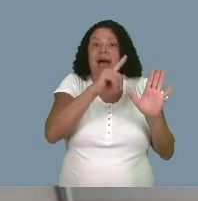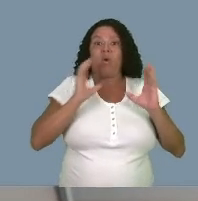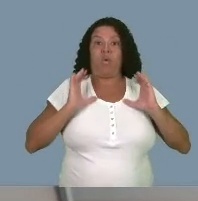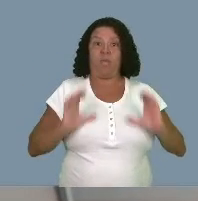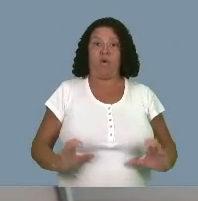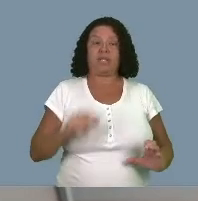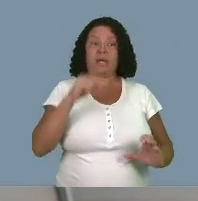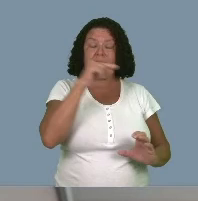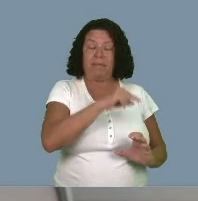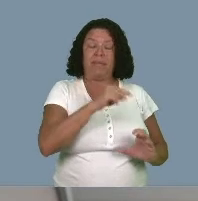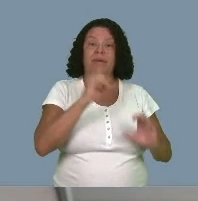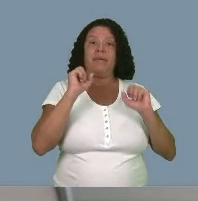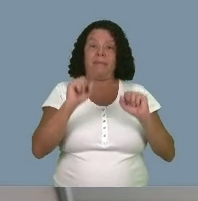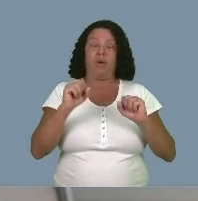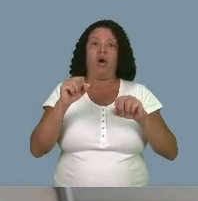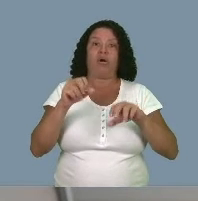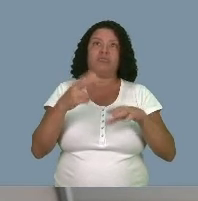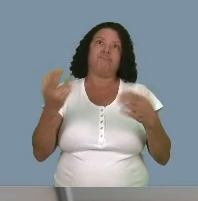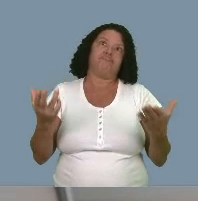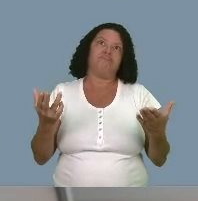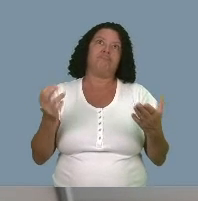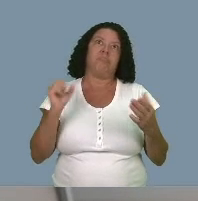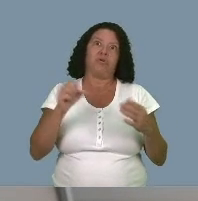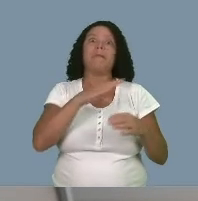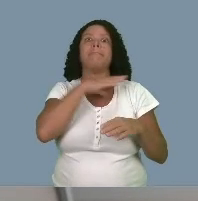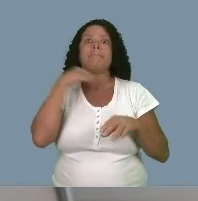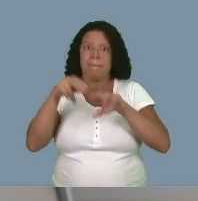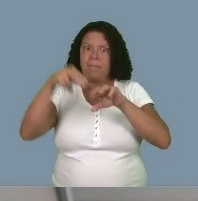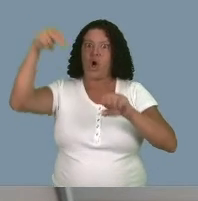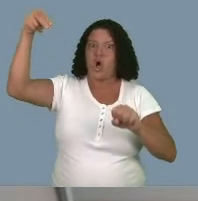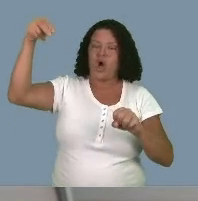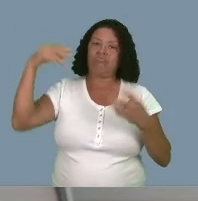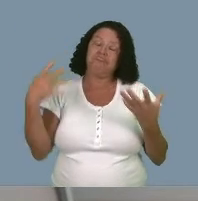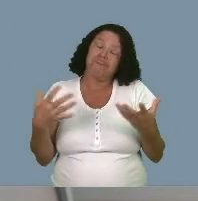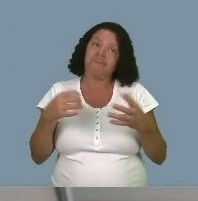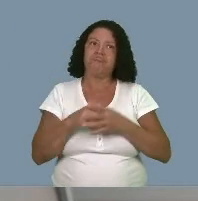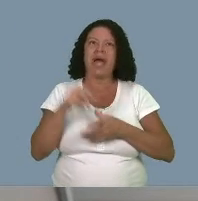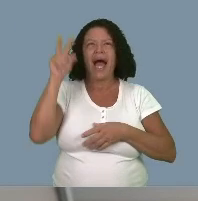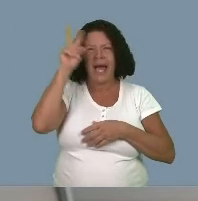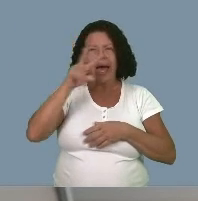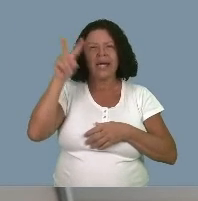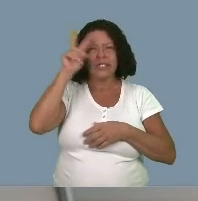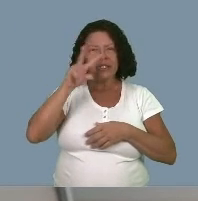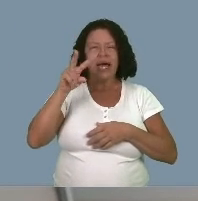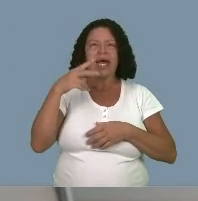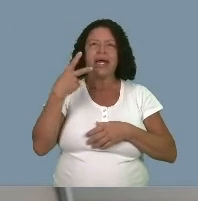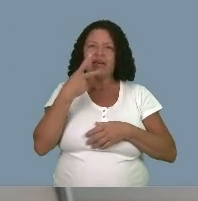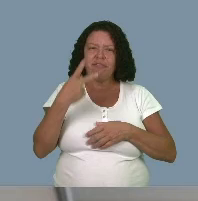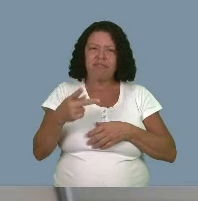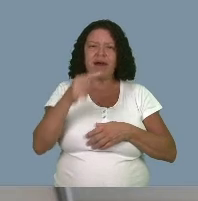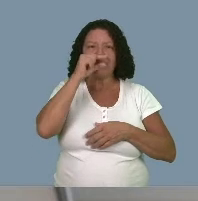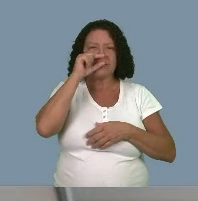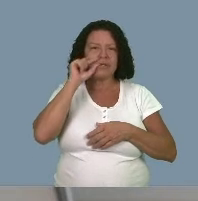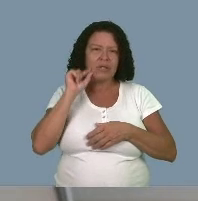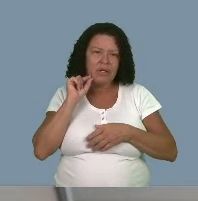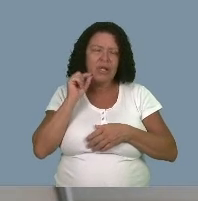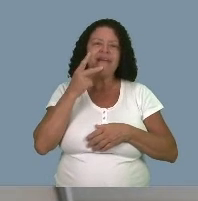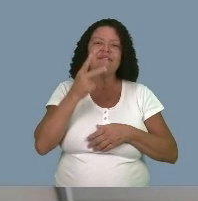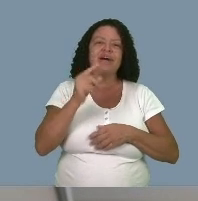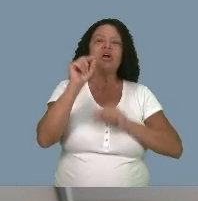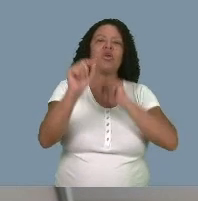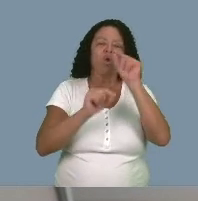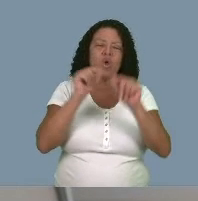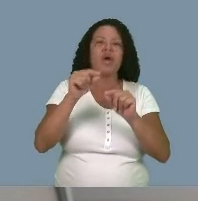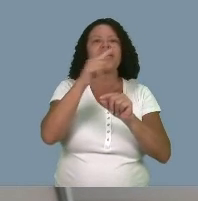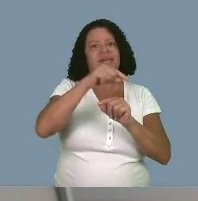comportamento elas acabaram desencarnando. Eu acho que a história de André Luiz, né, no livro Nosso Lar, nos ensinou muito